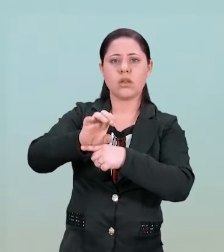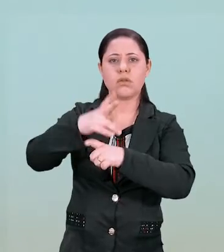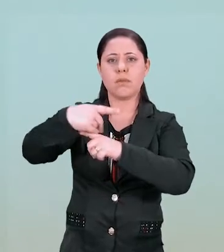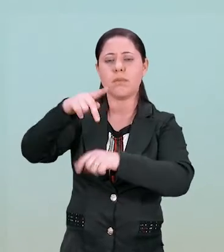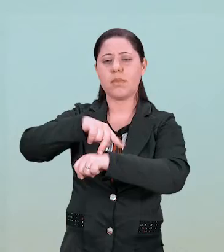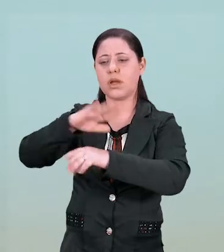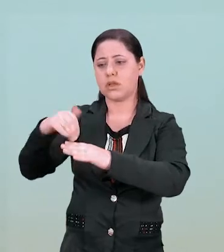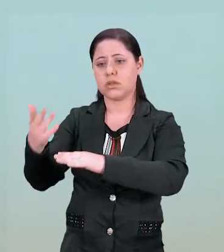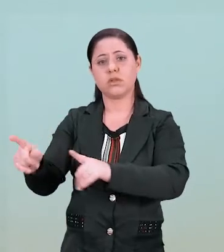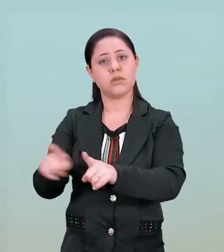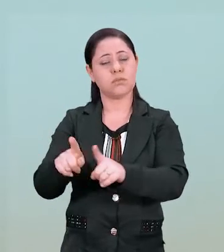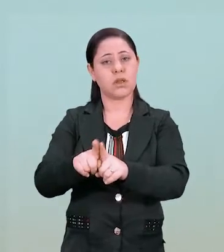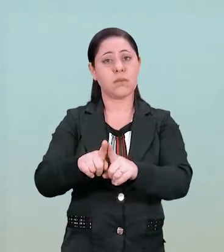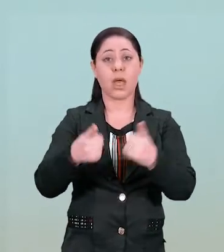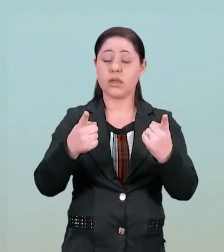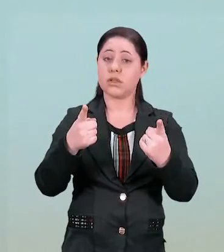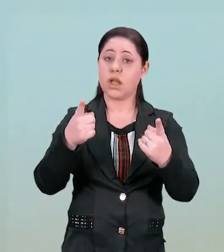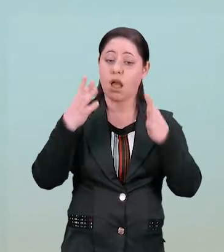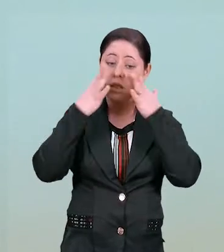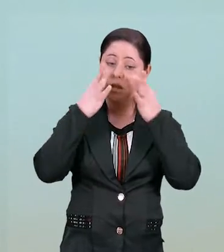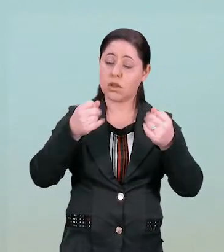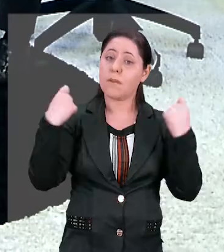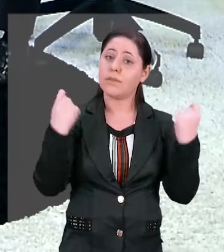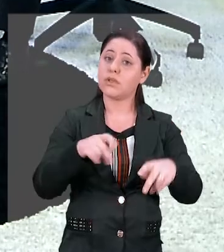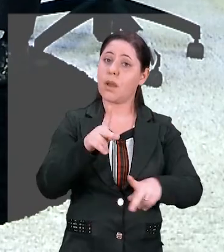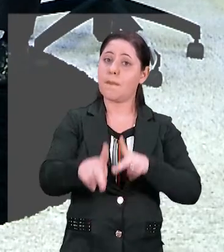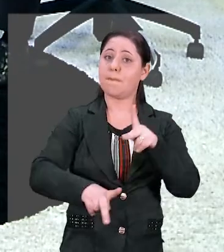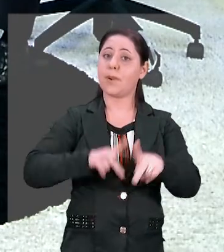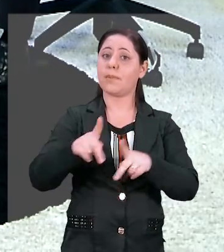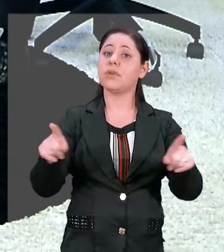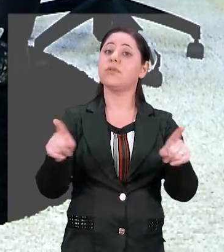carece de uma atenção muito especial. Que aula que